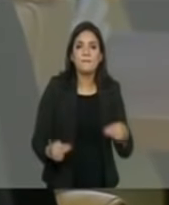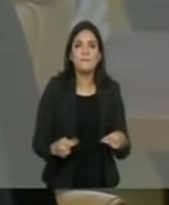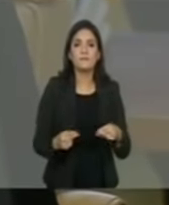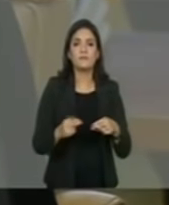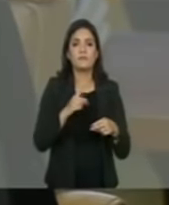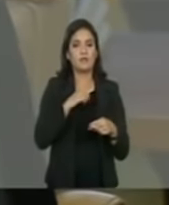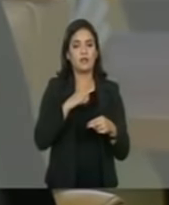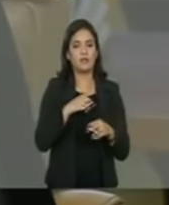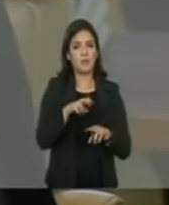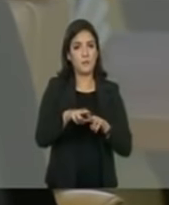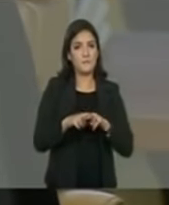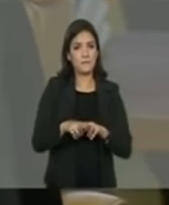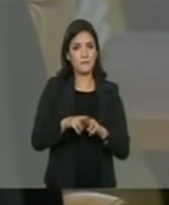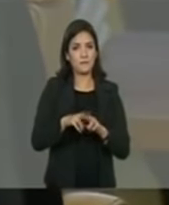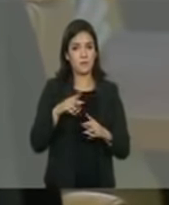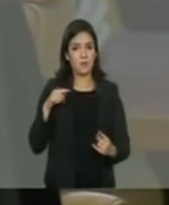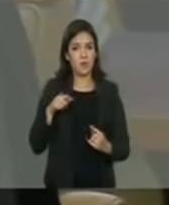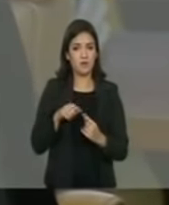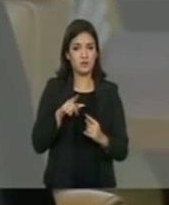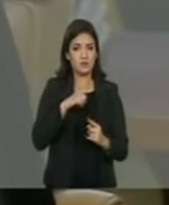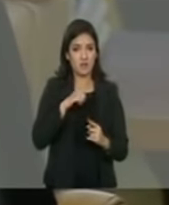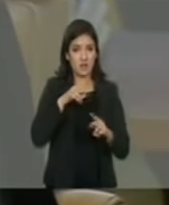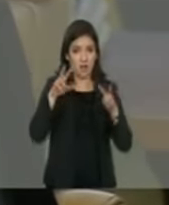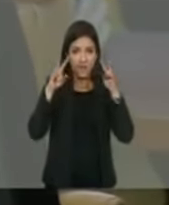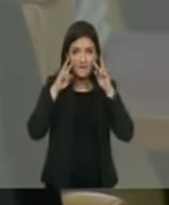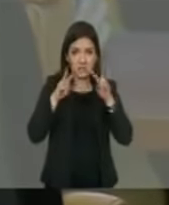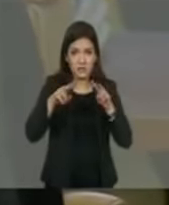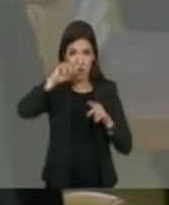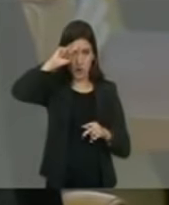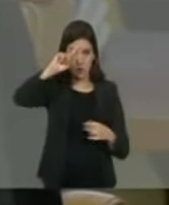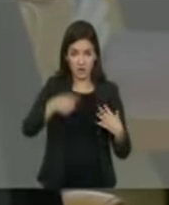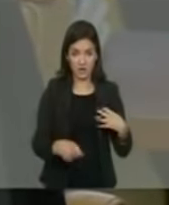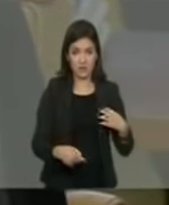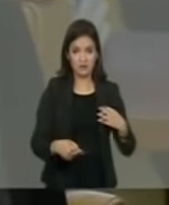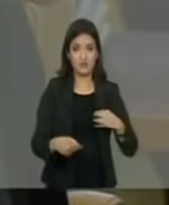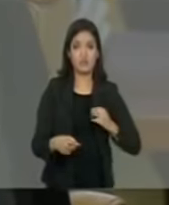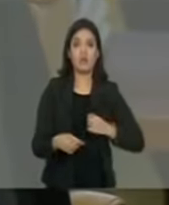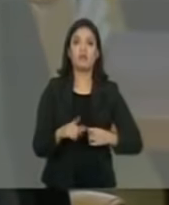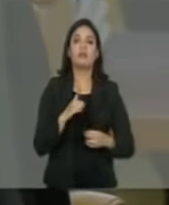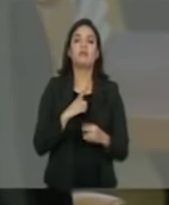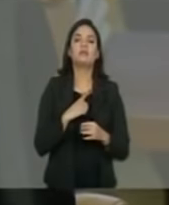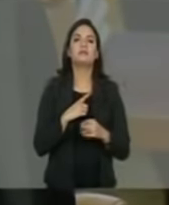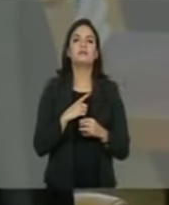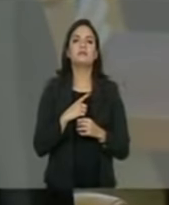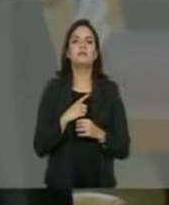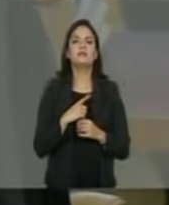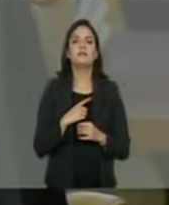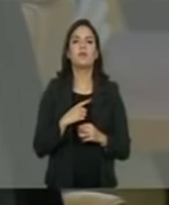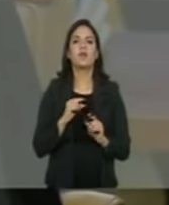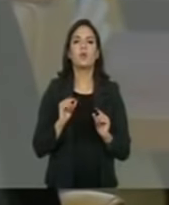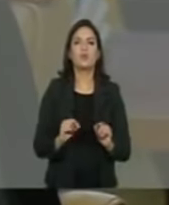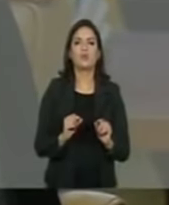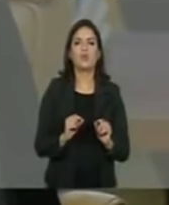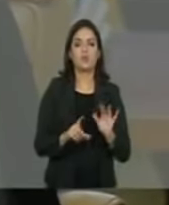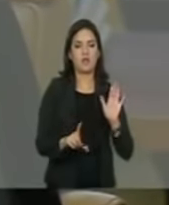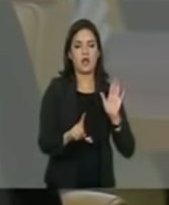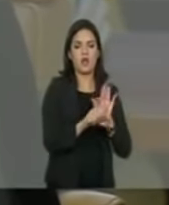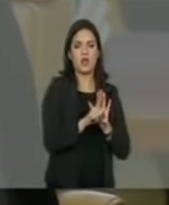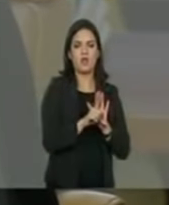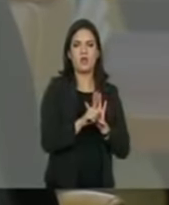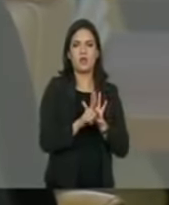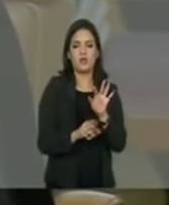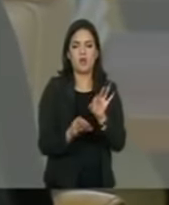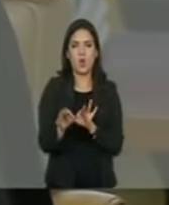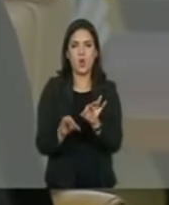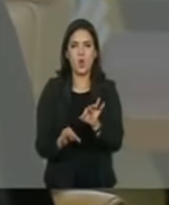razões fundadas em visões autoritárias que spinning a filosofia da lei e da ordem ou